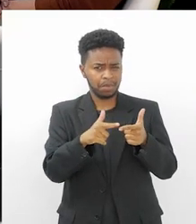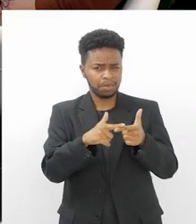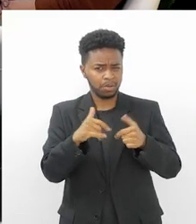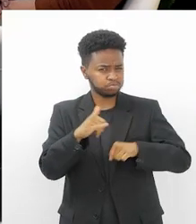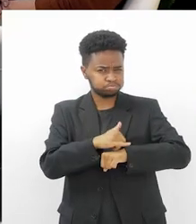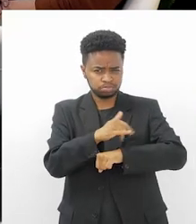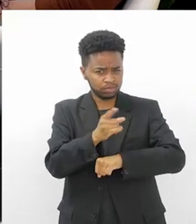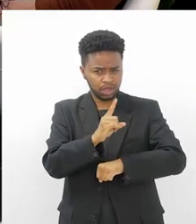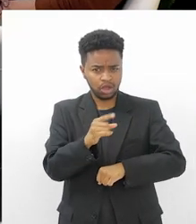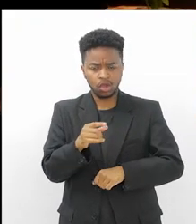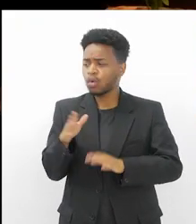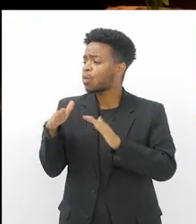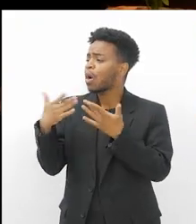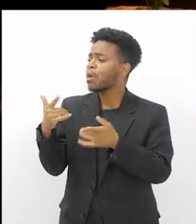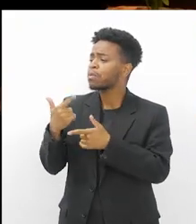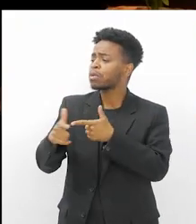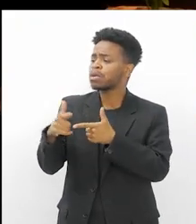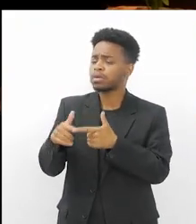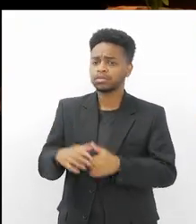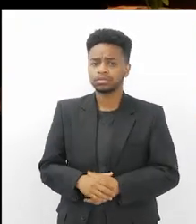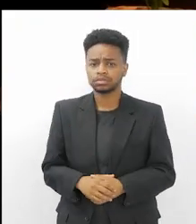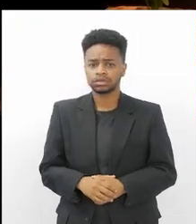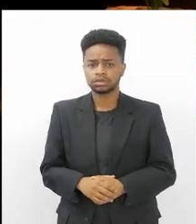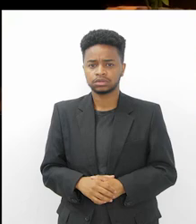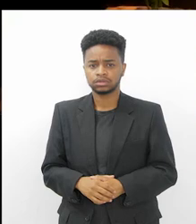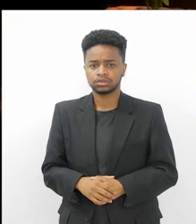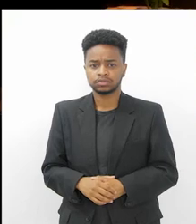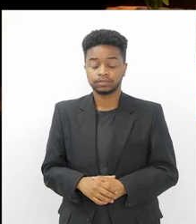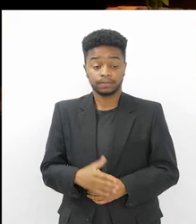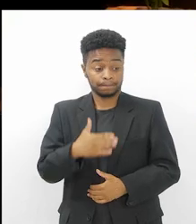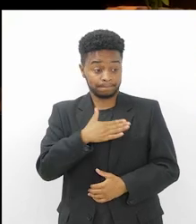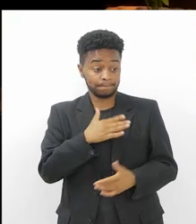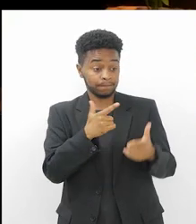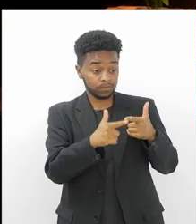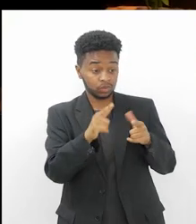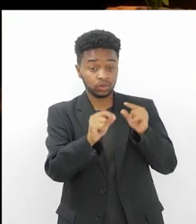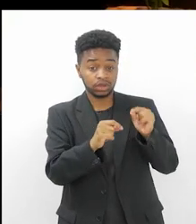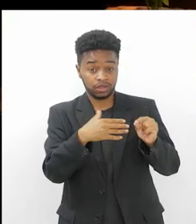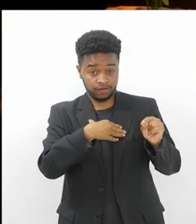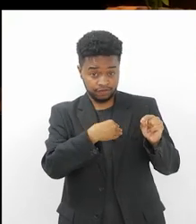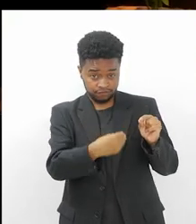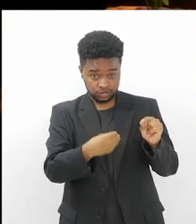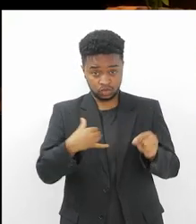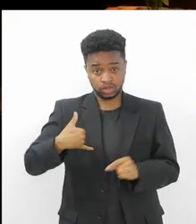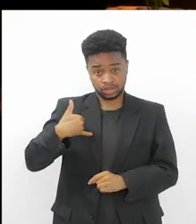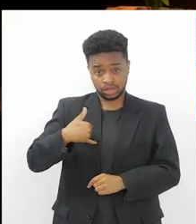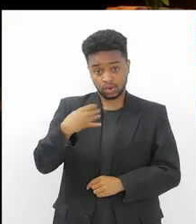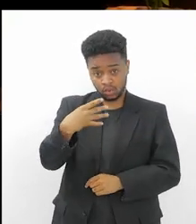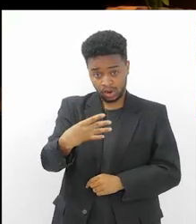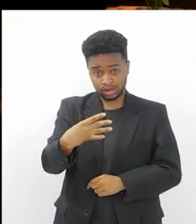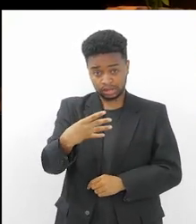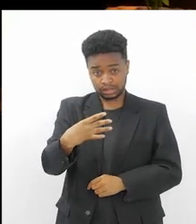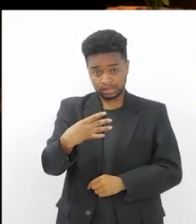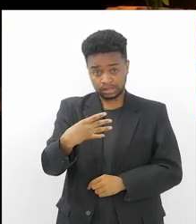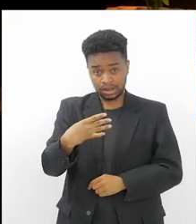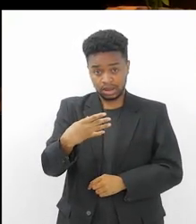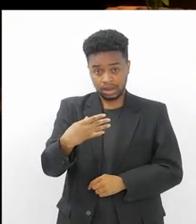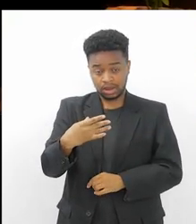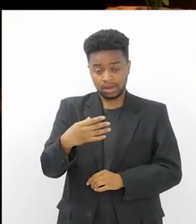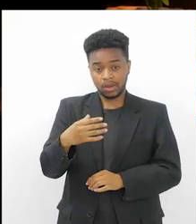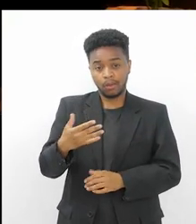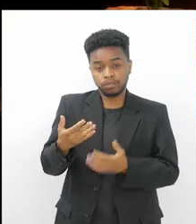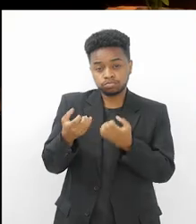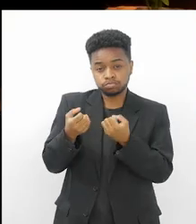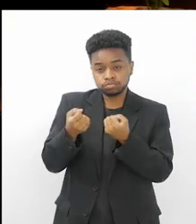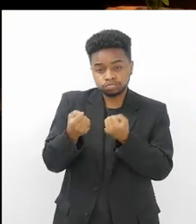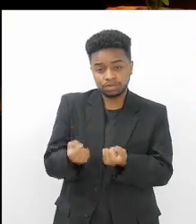meu problema. Eu disse, não, qual é o seu problema? E ela me disse, meu problema é meu filho de 4 anos que tem 75